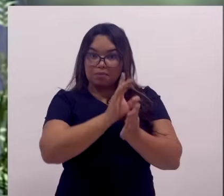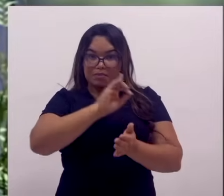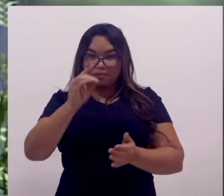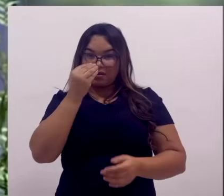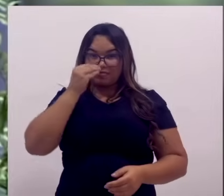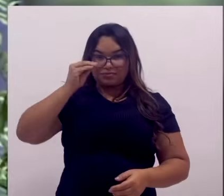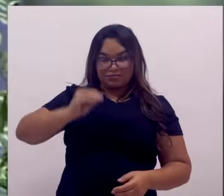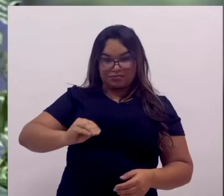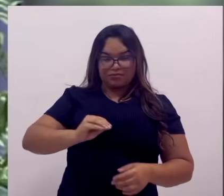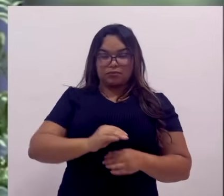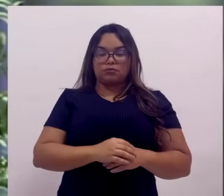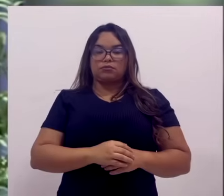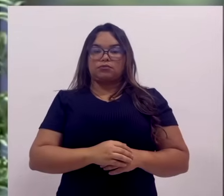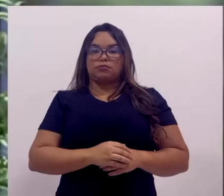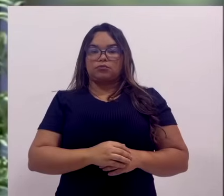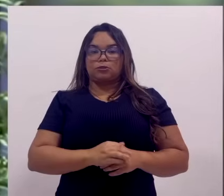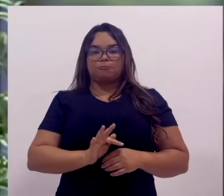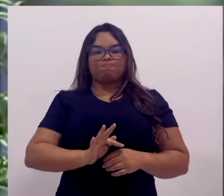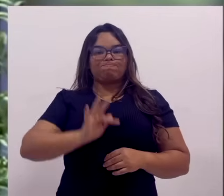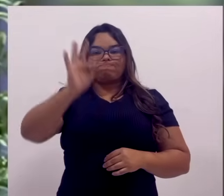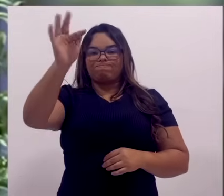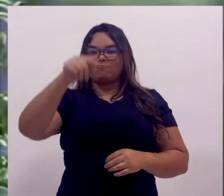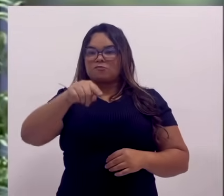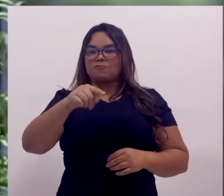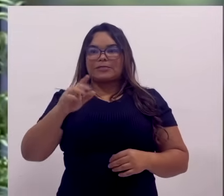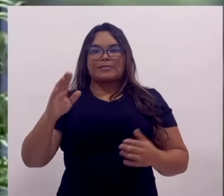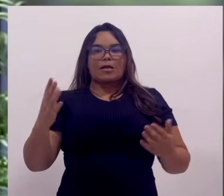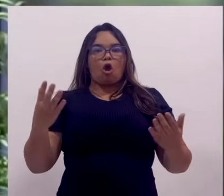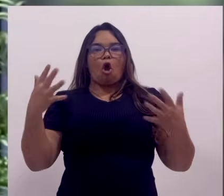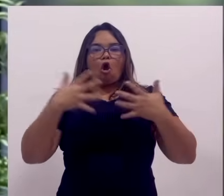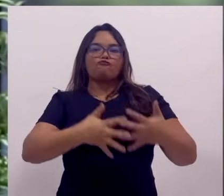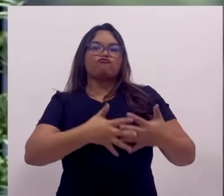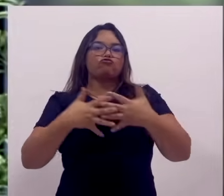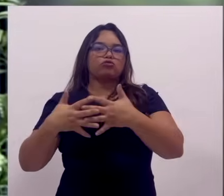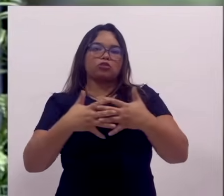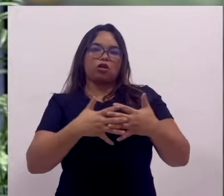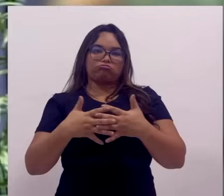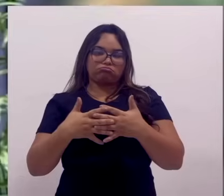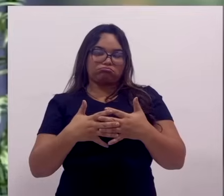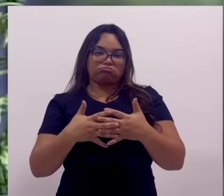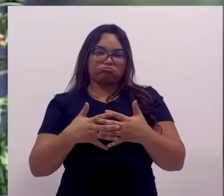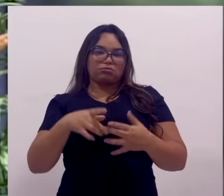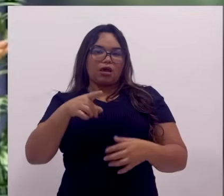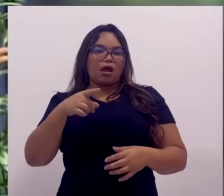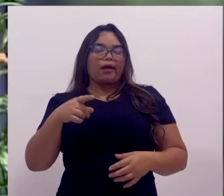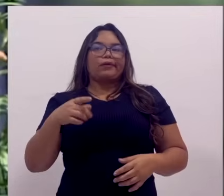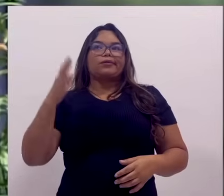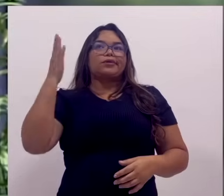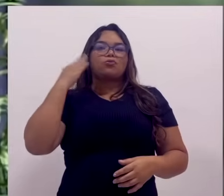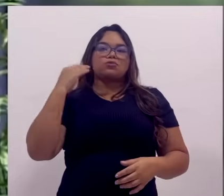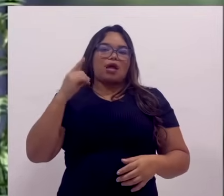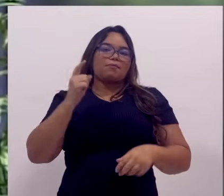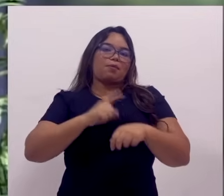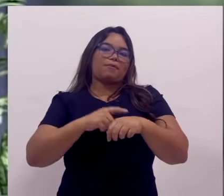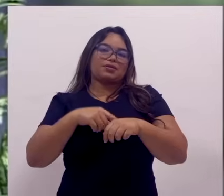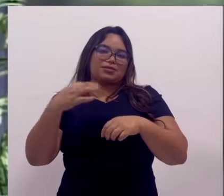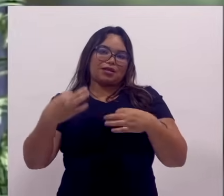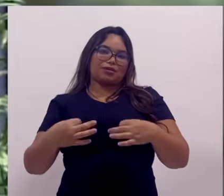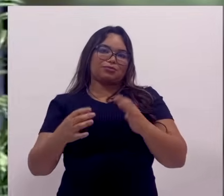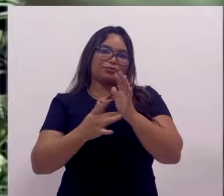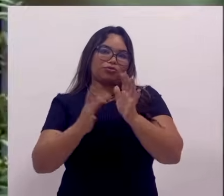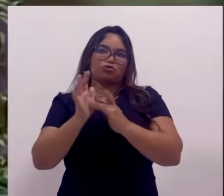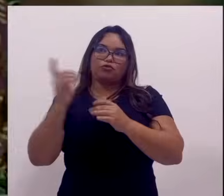luz, mais cedo ou mais tarde não conseguirá distinguir o tempo em que vive. E a vinda de Cristo será uma surpresa